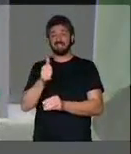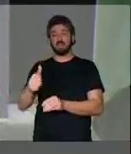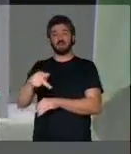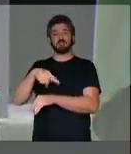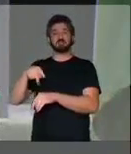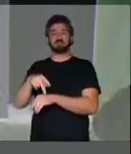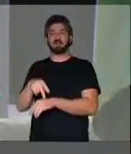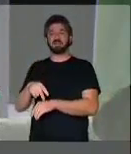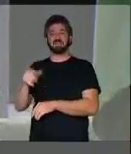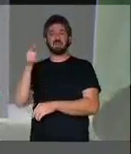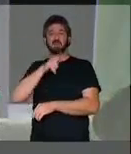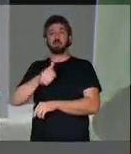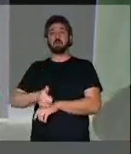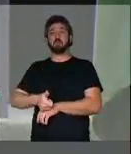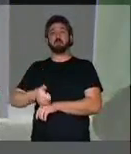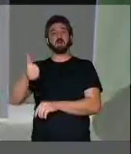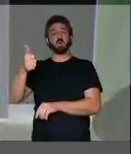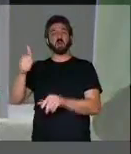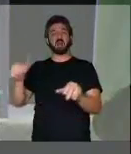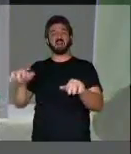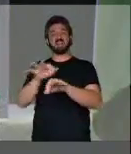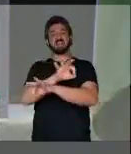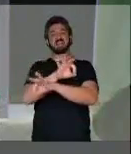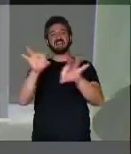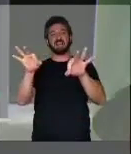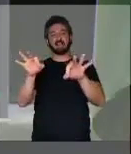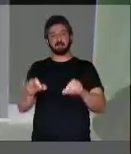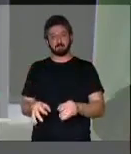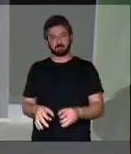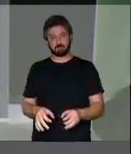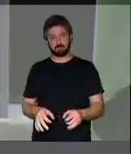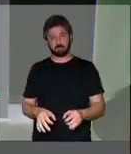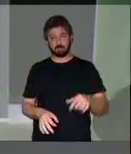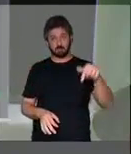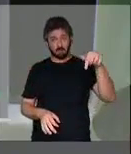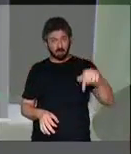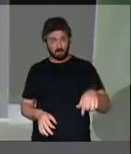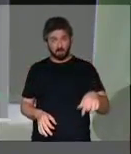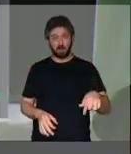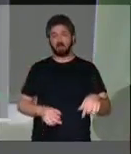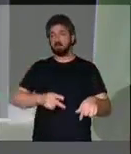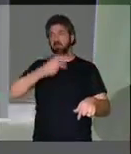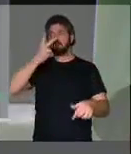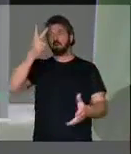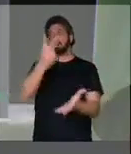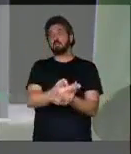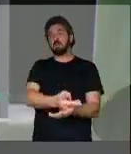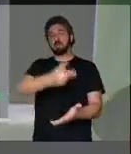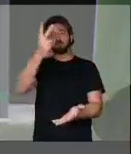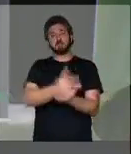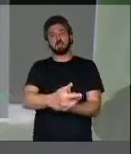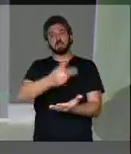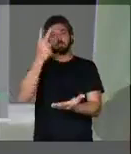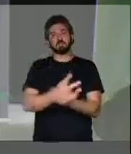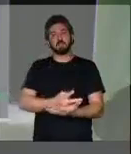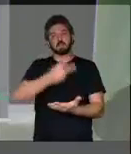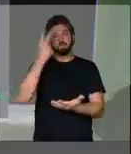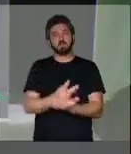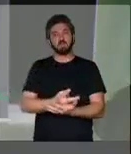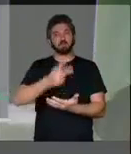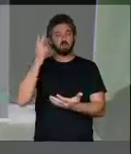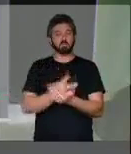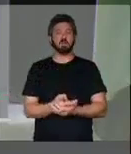países, que não houve melhora no panorama do trabalho. Aqui foi repetida a exaustão esse discurso como